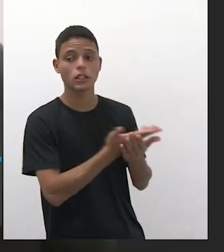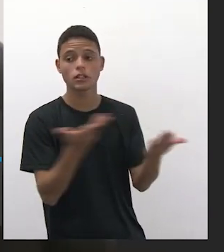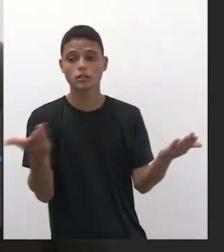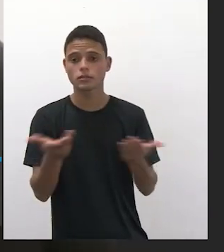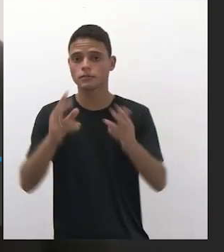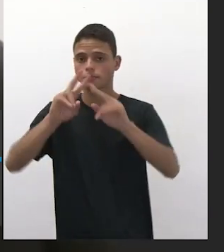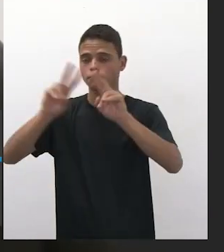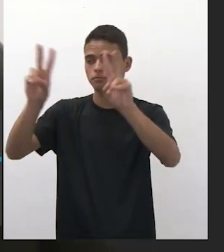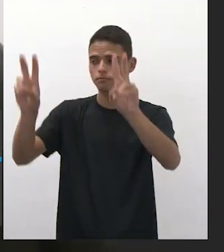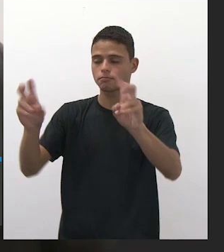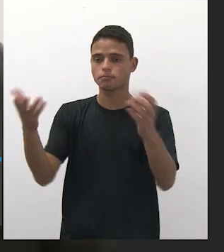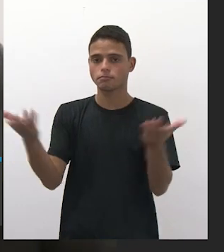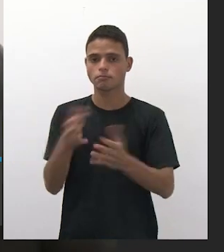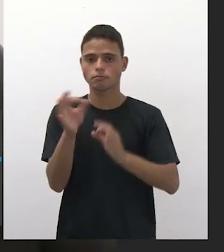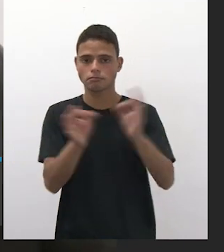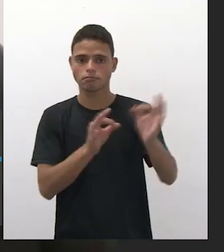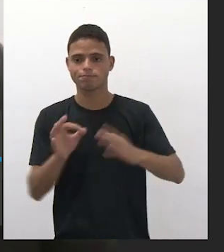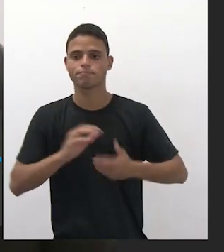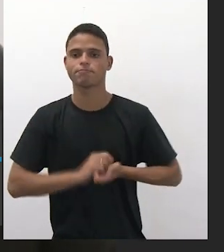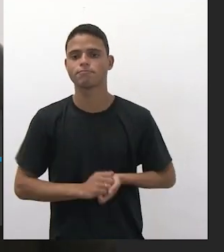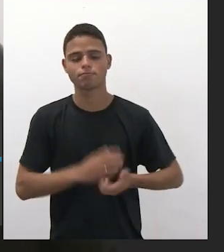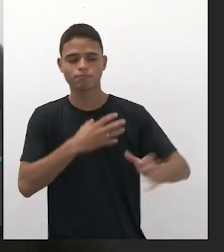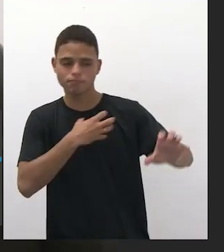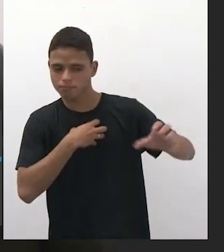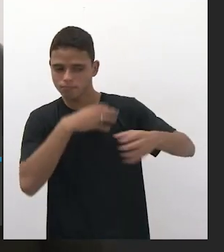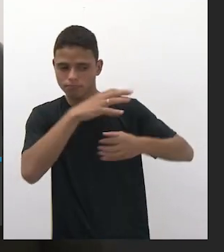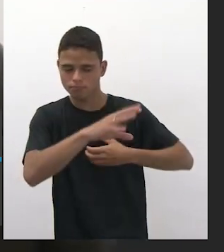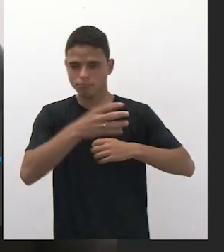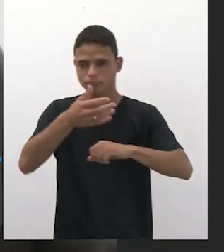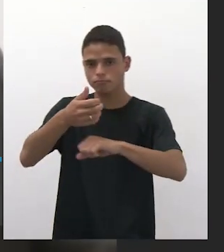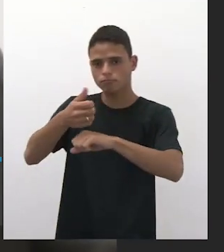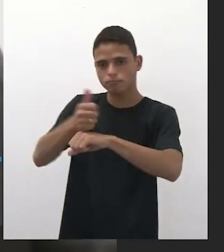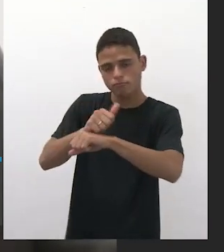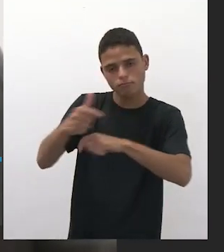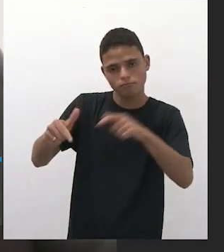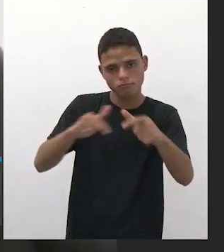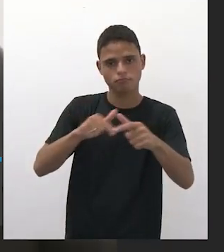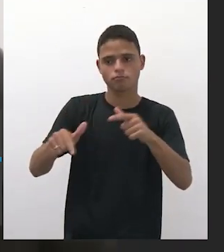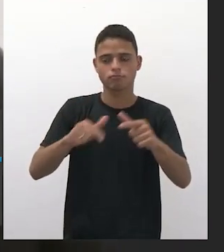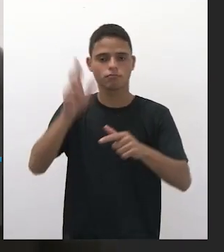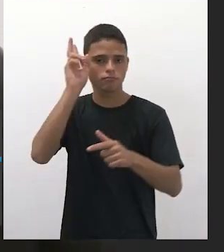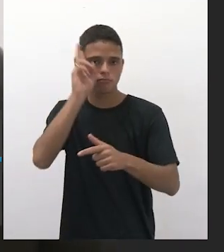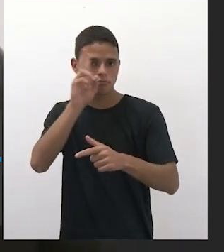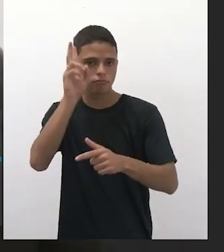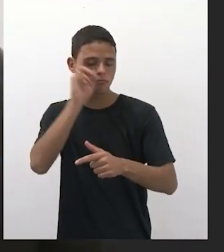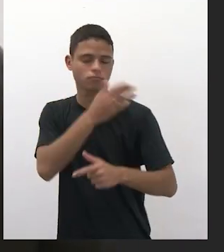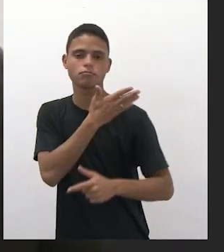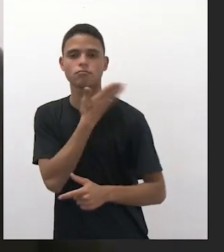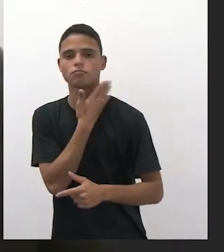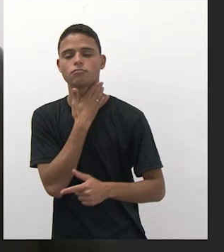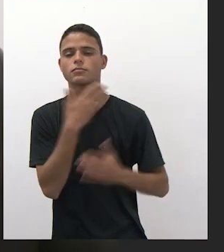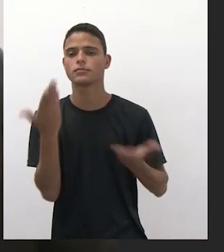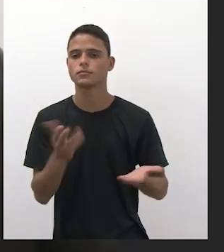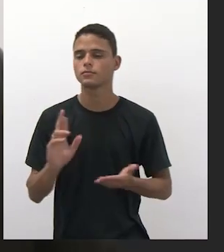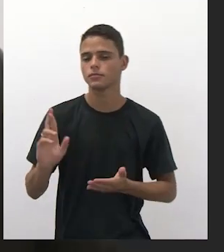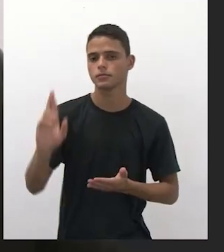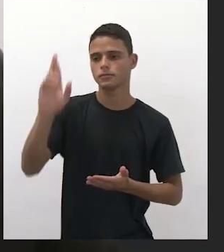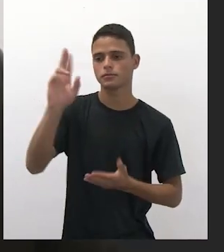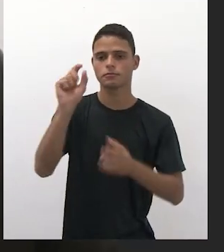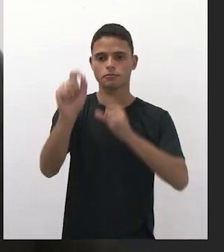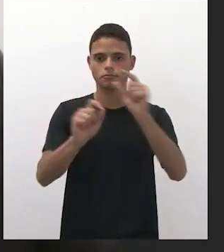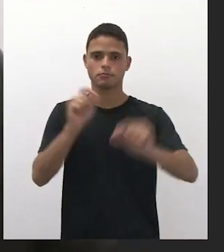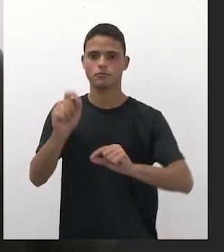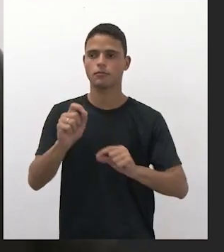hoje é sensibilização para trabalhos com memória oral. E quem vai fazer a mediação é o